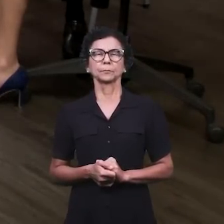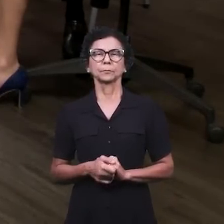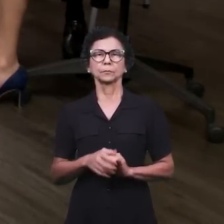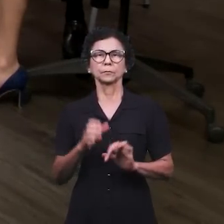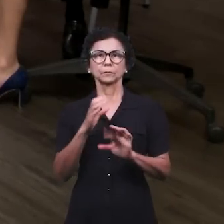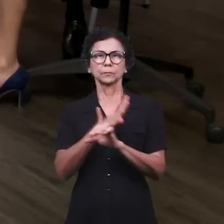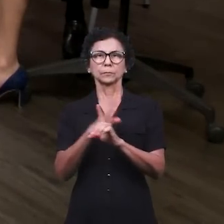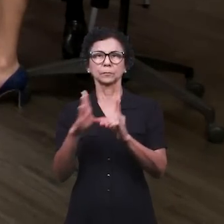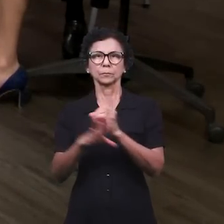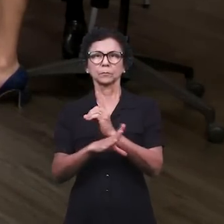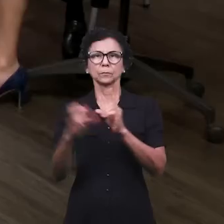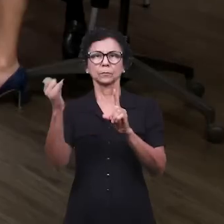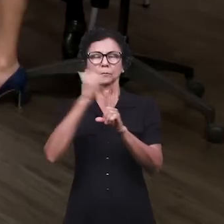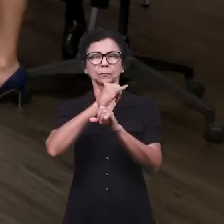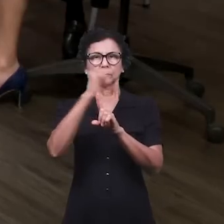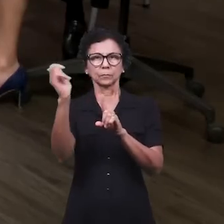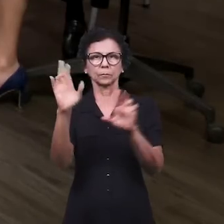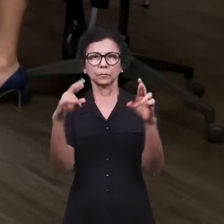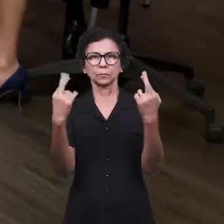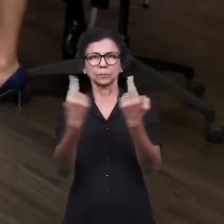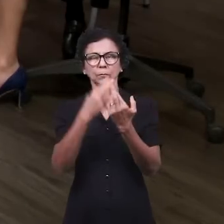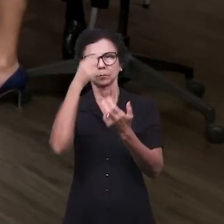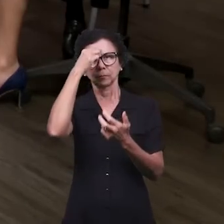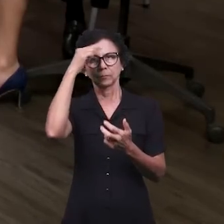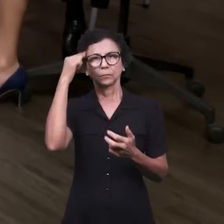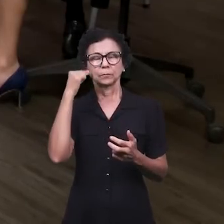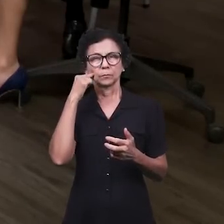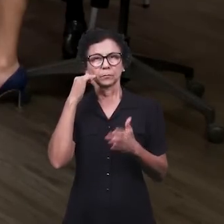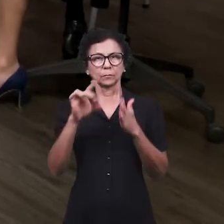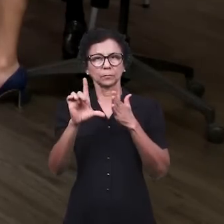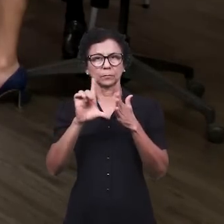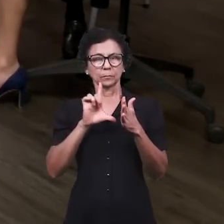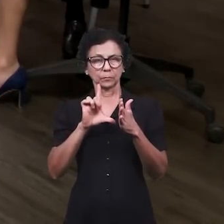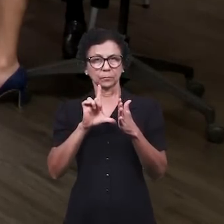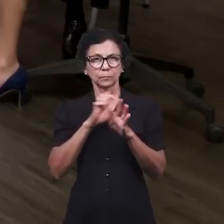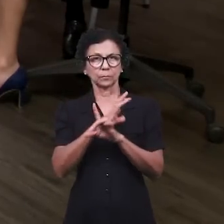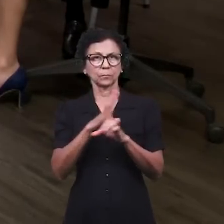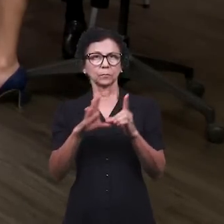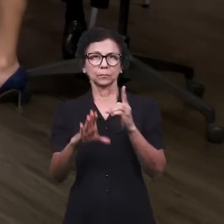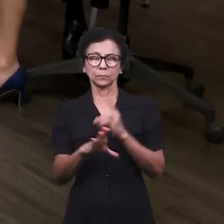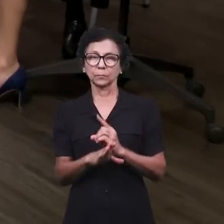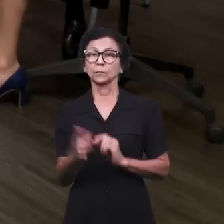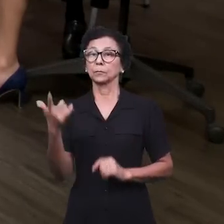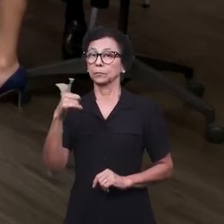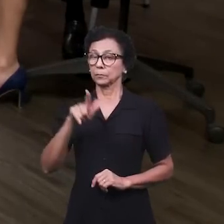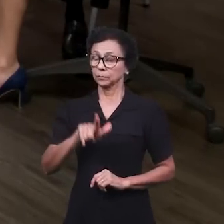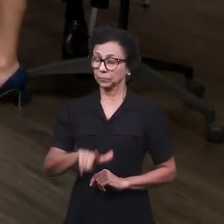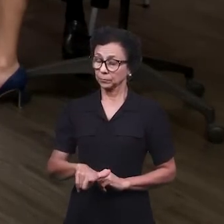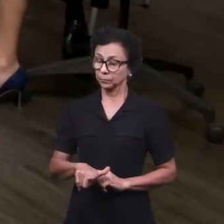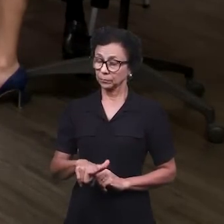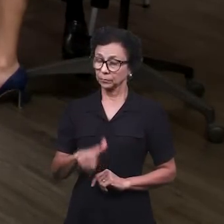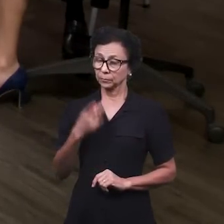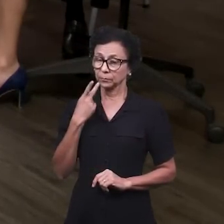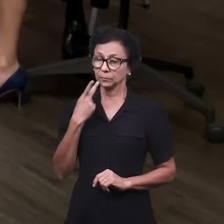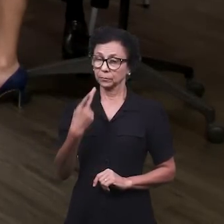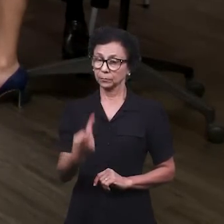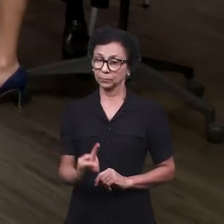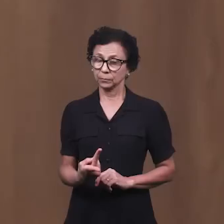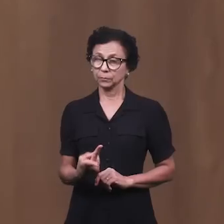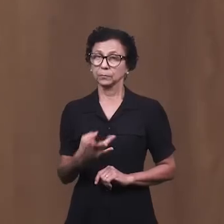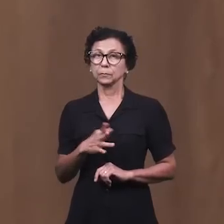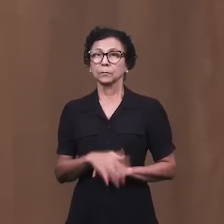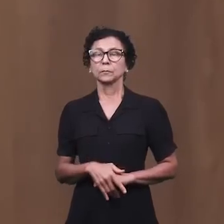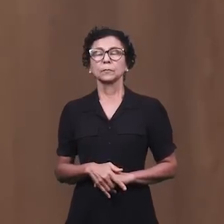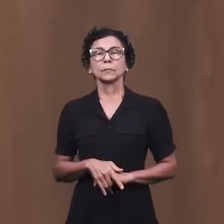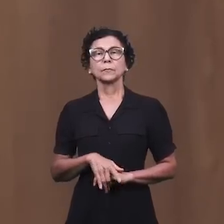Essa reunião de meia hora em média antes do culto não é uma, repetindo o que eu falei anteriormente, não é